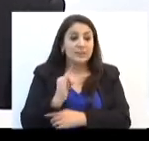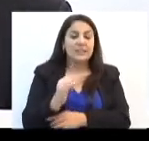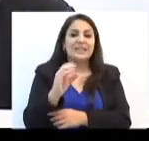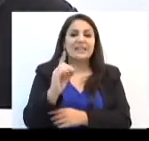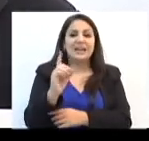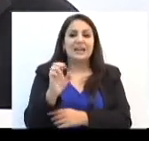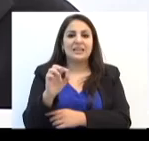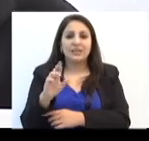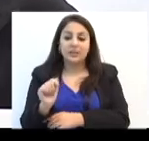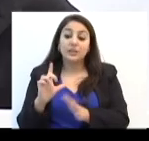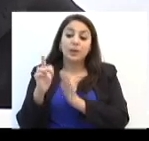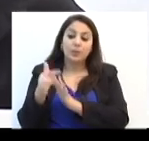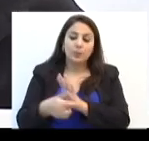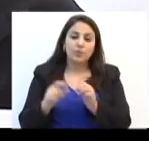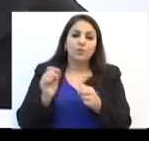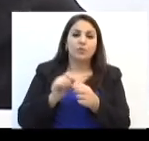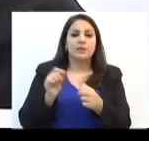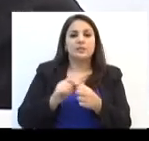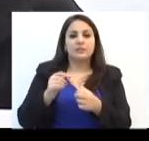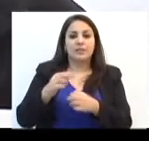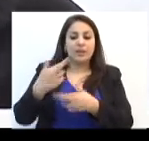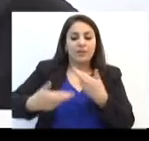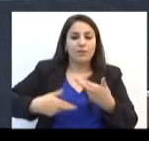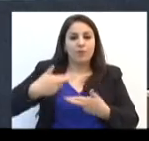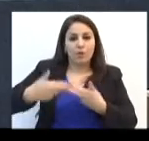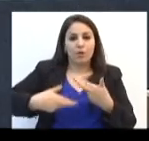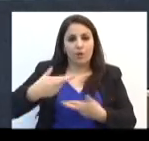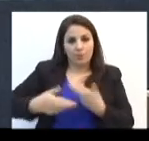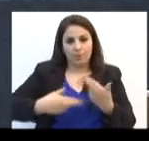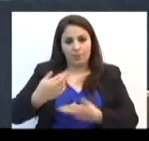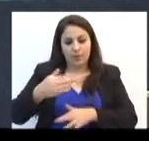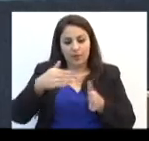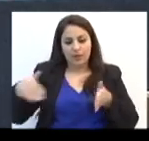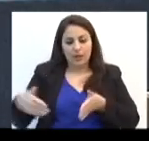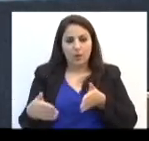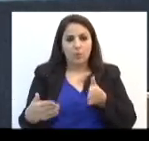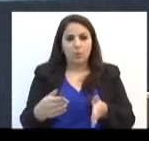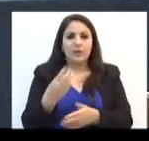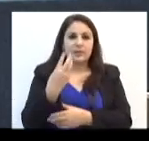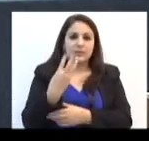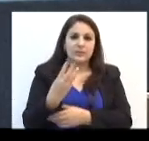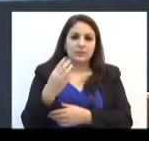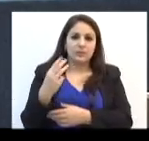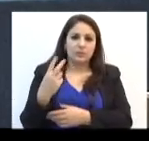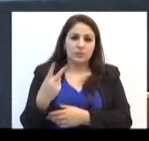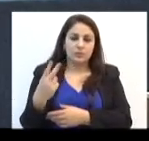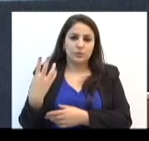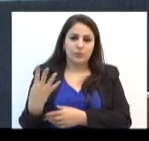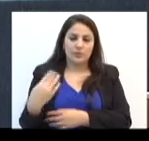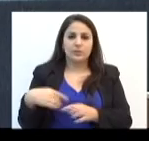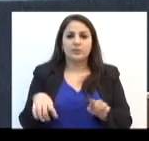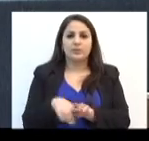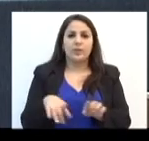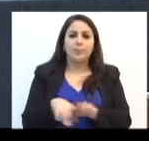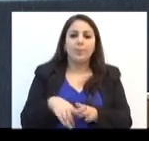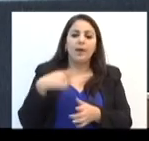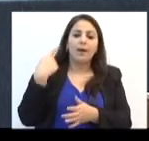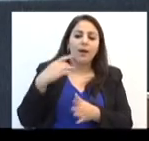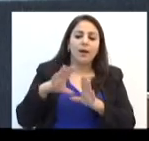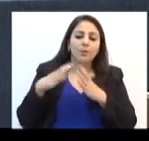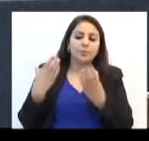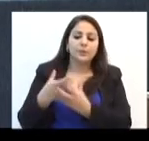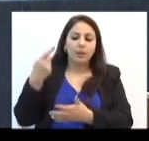realizadas obras no trecho da RS 324. Há bastante tempo, a comunidade se mobiliza na tentativa